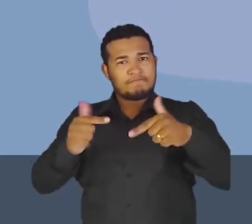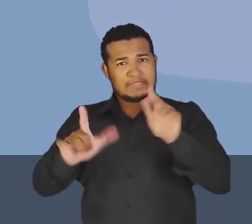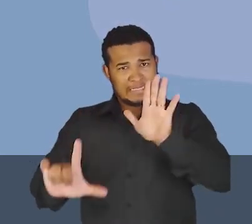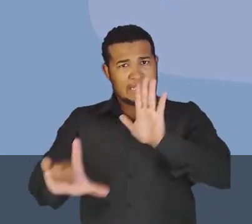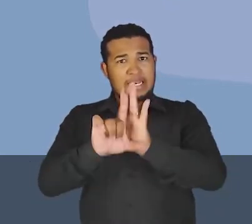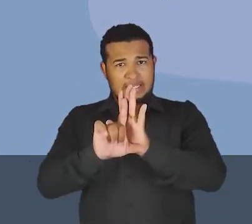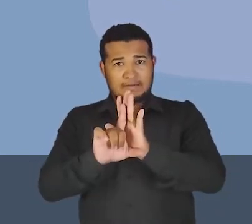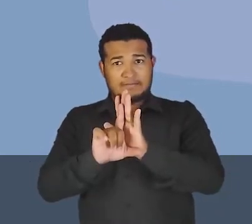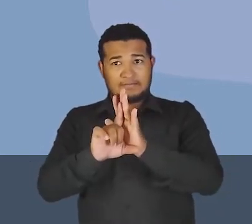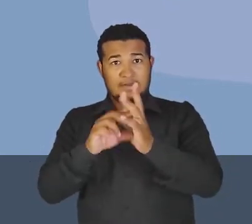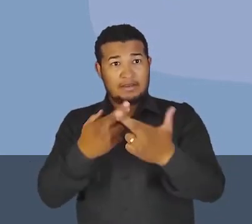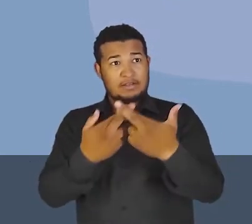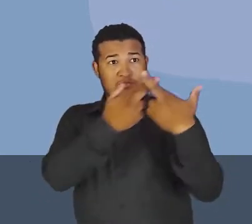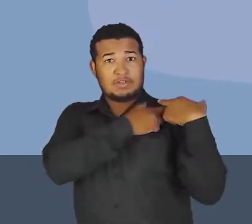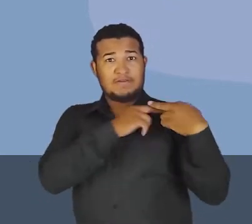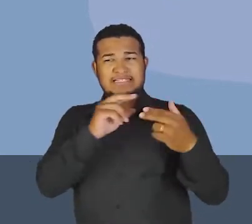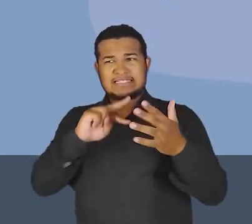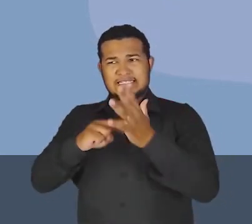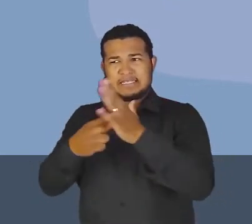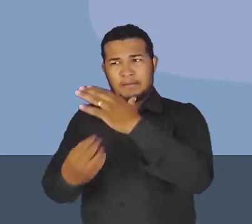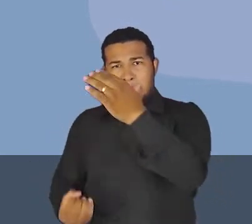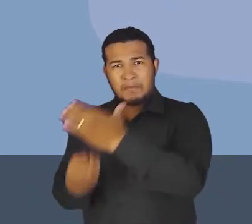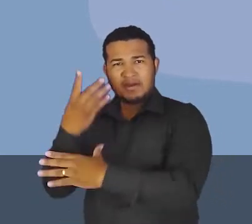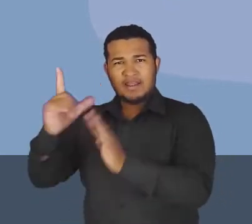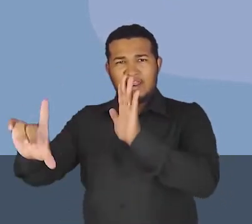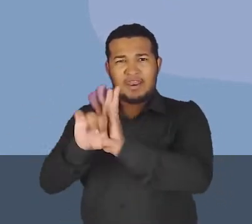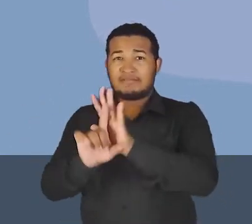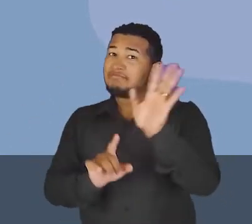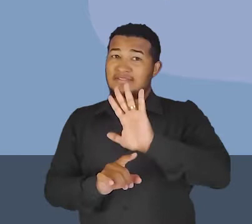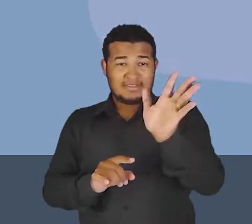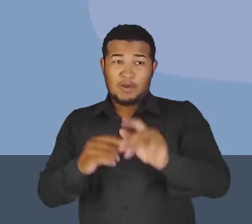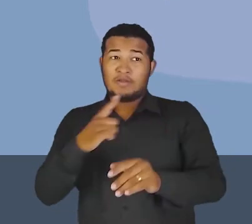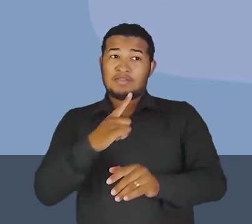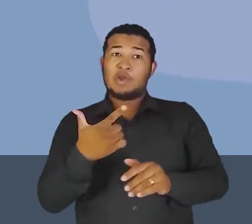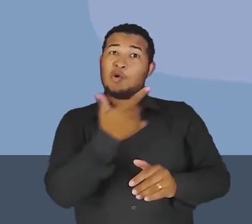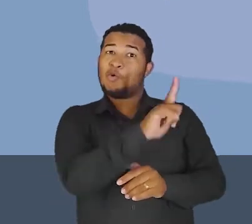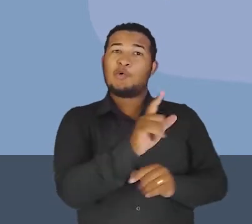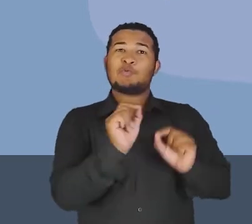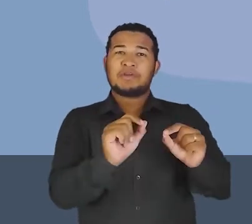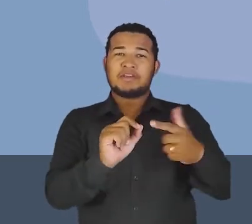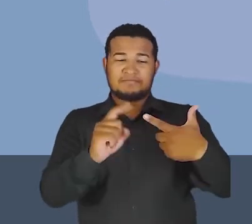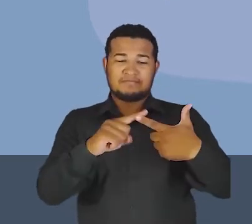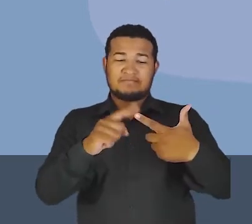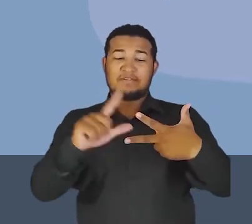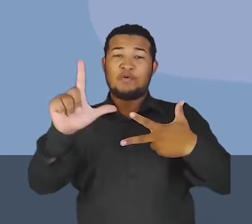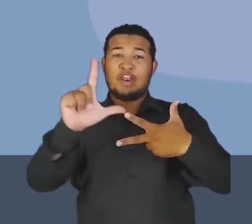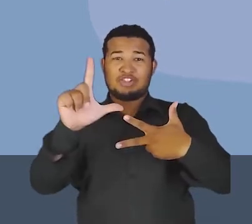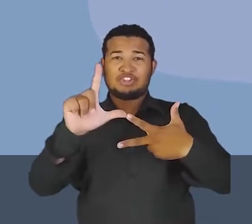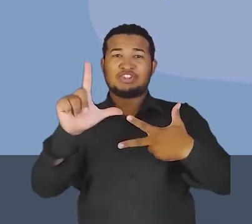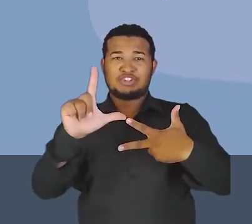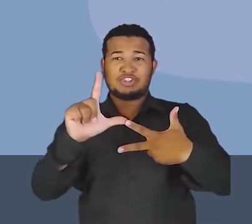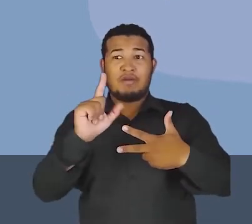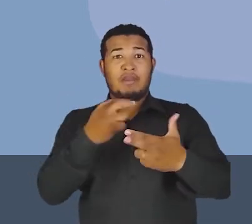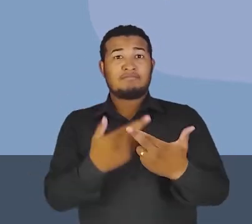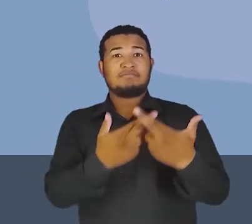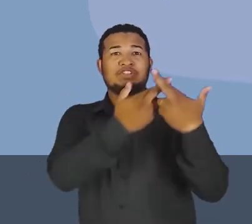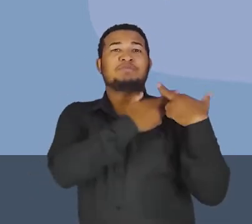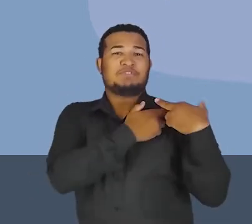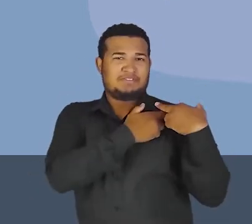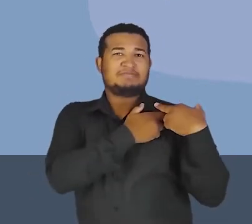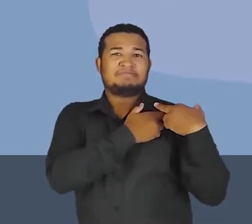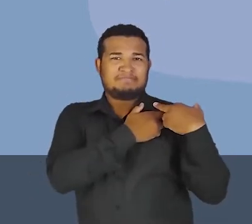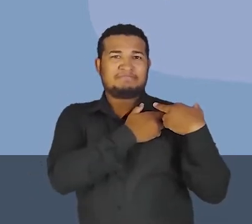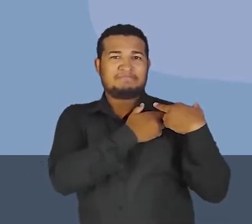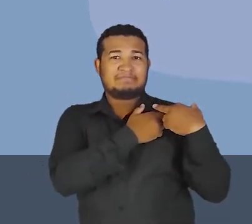isso. Não vai criar as leis, porque a gente vai ter um outro poder que é chamado de poder legislativo, responsável por isso.